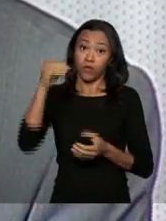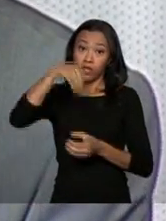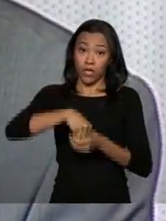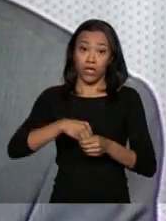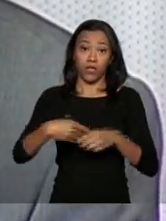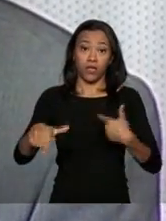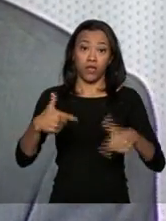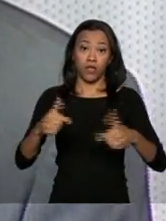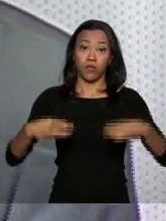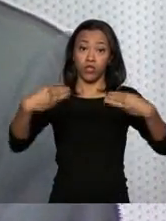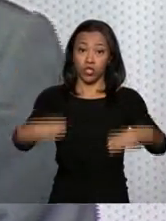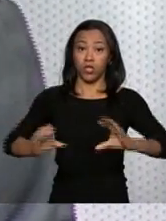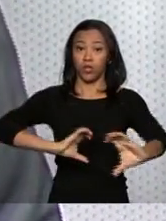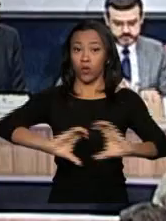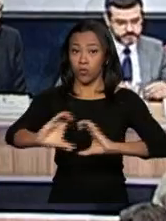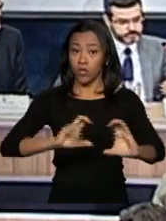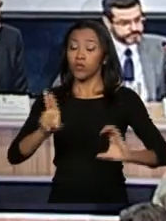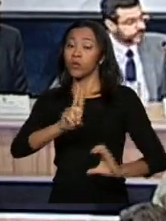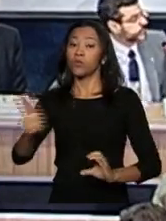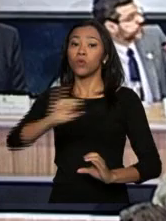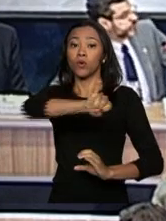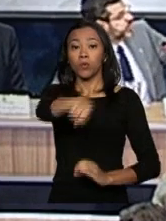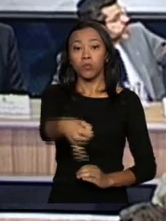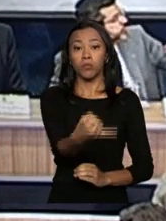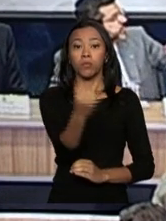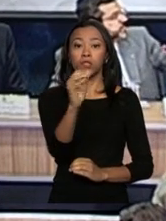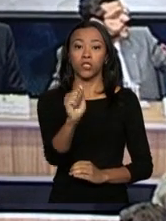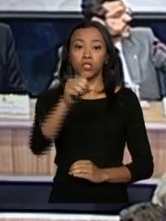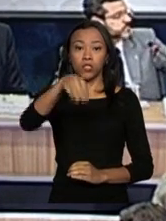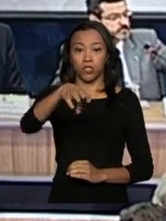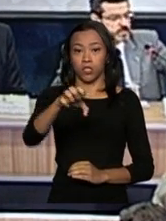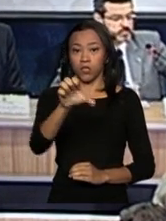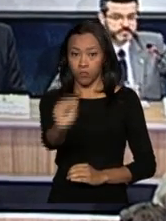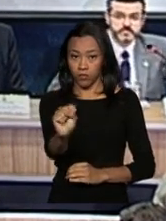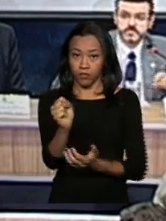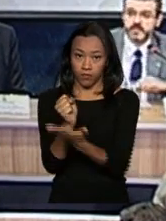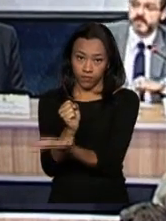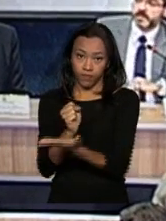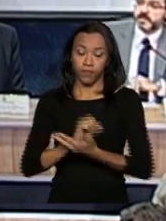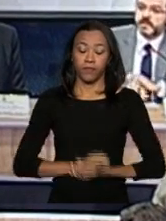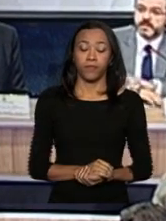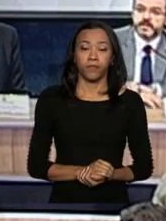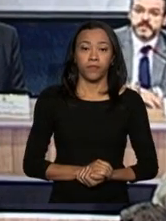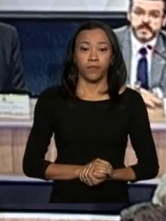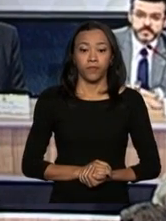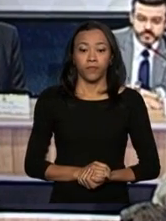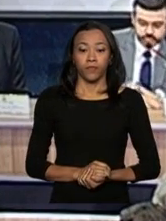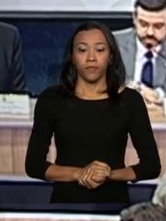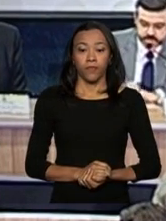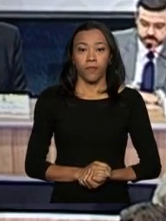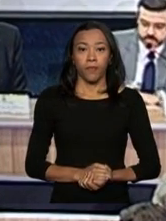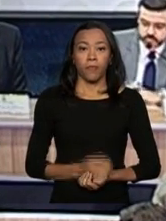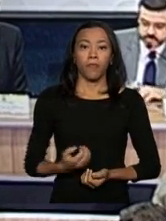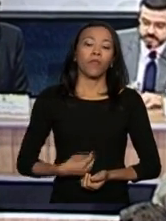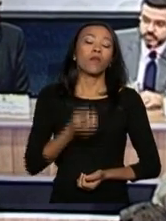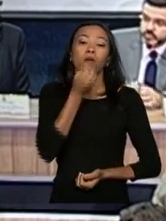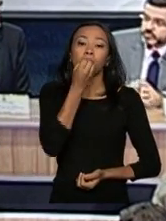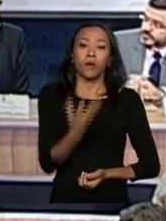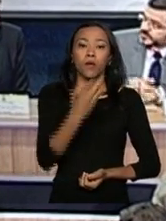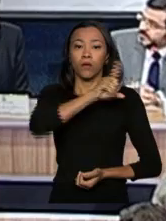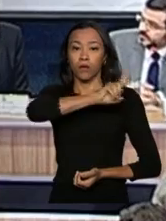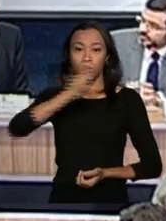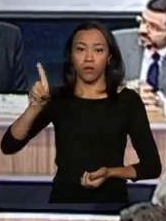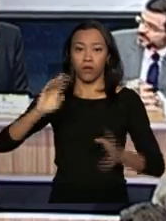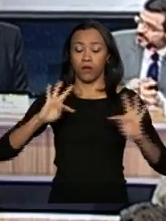James gor fica à vontade e Bom dia a todas e a